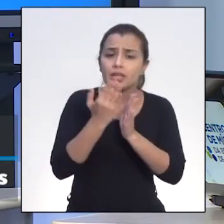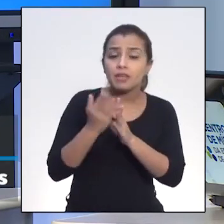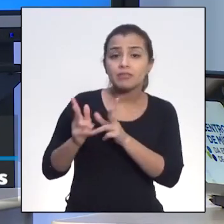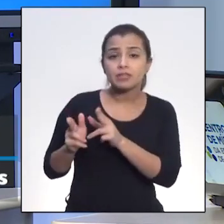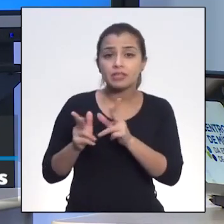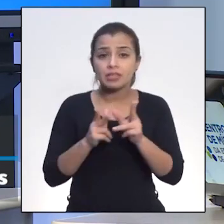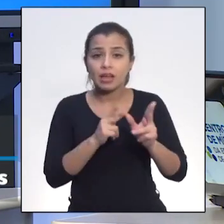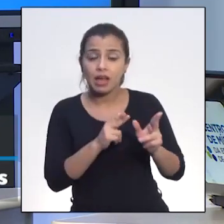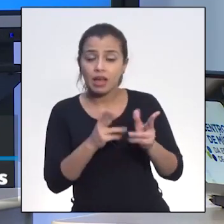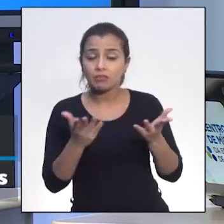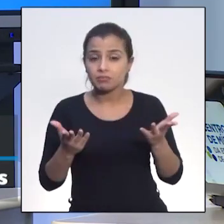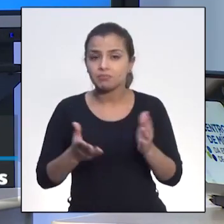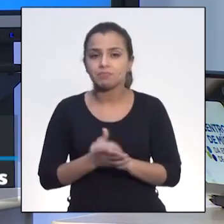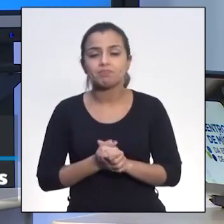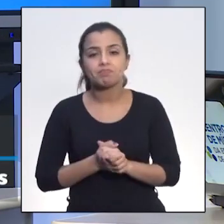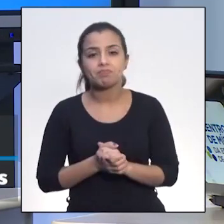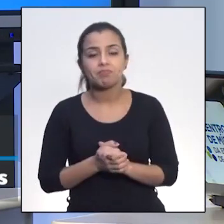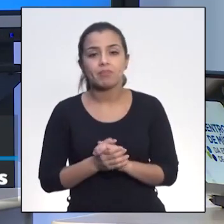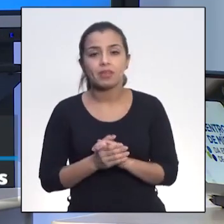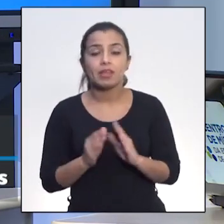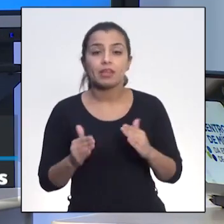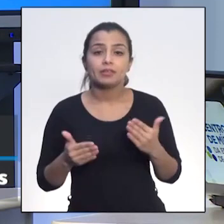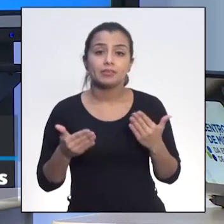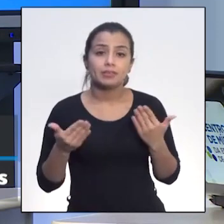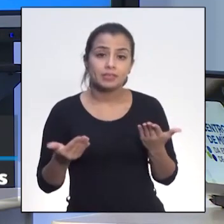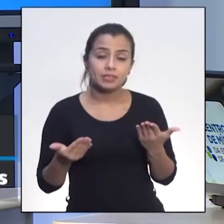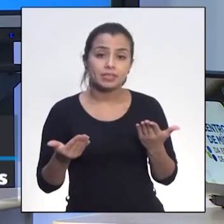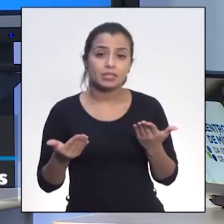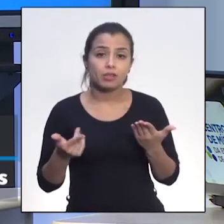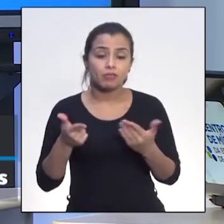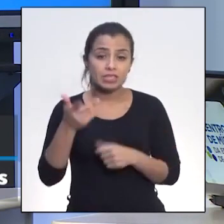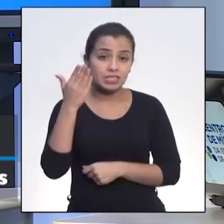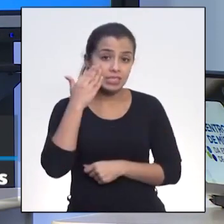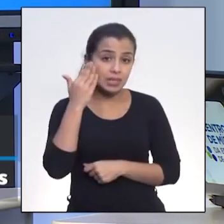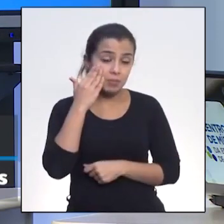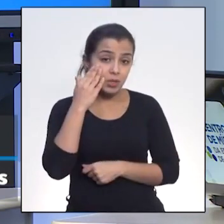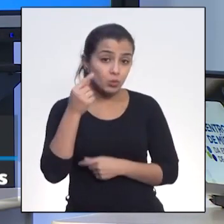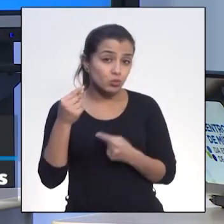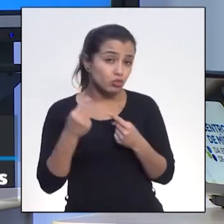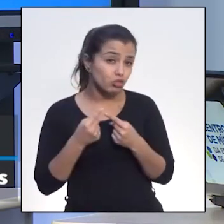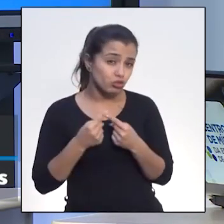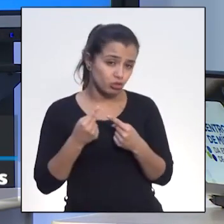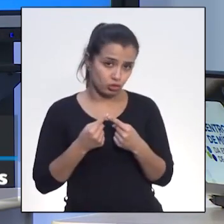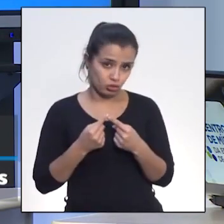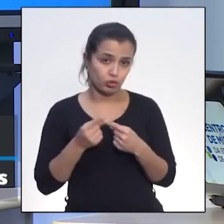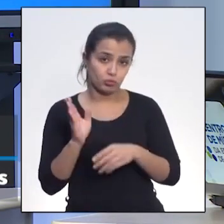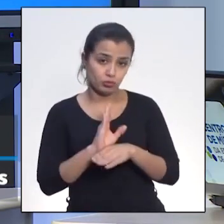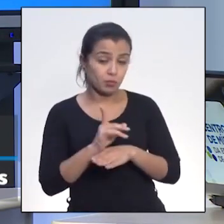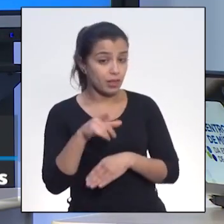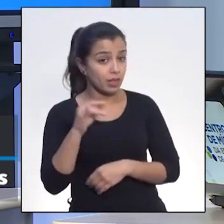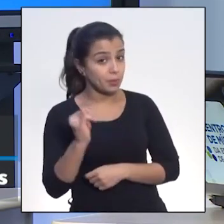né? Animes. Então, e saber qual é o gênero do filme é muito importante. Por quê?